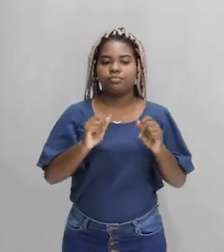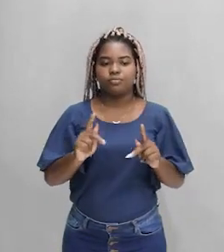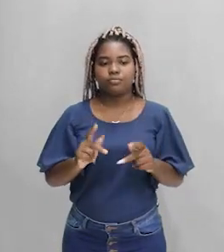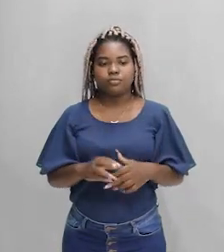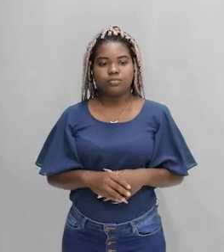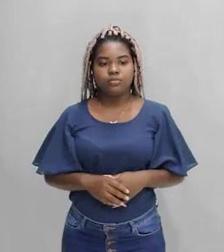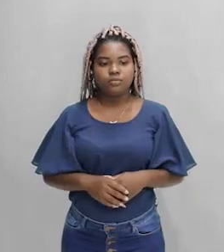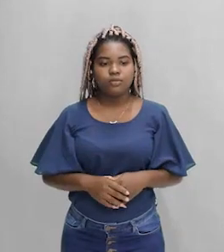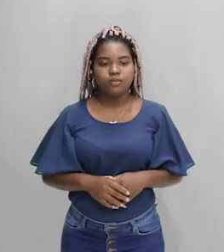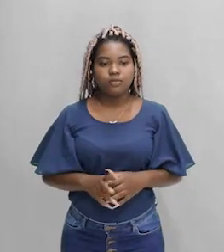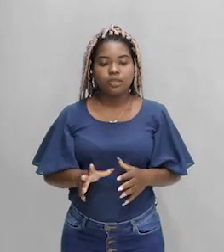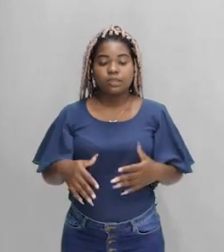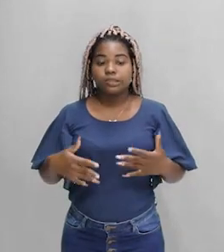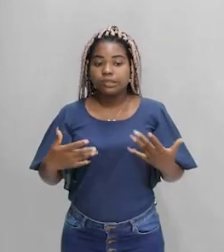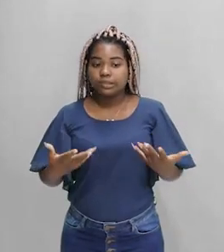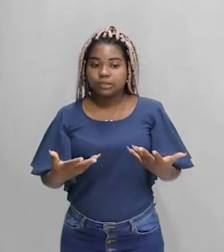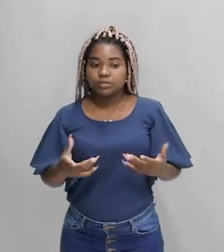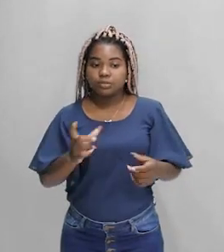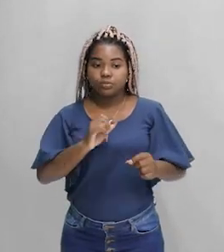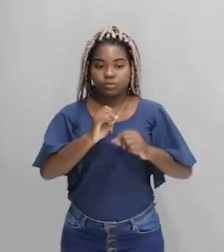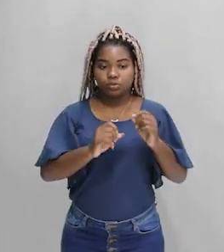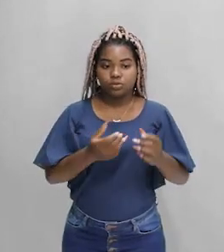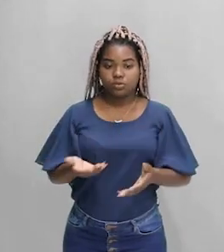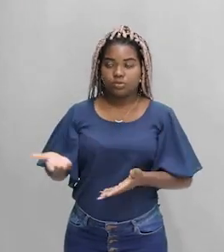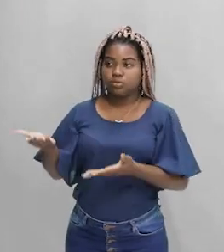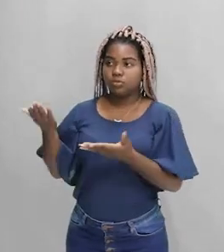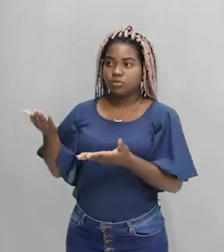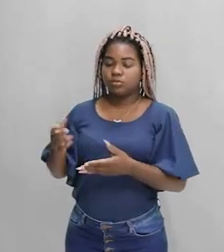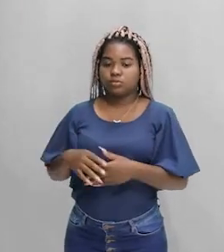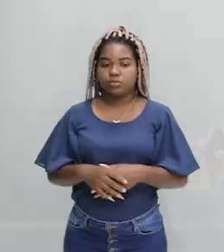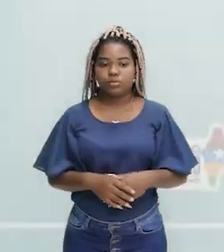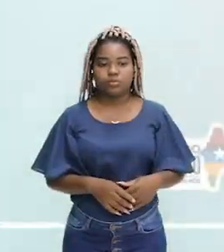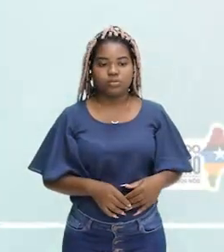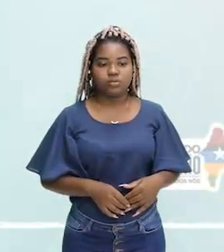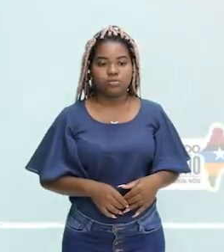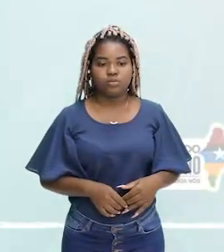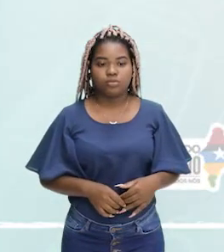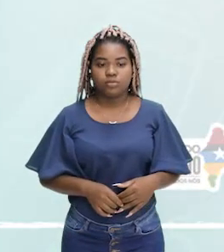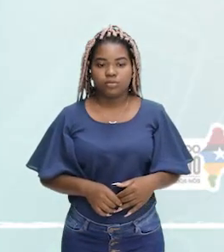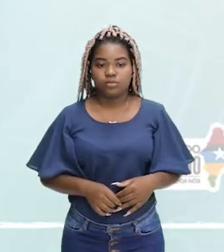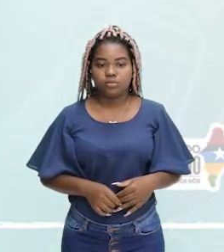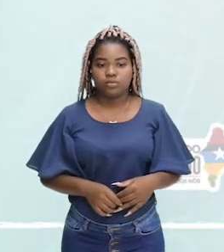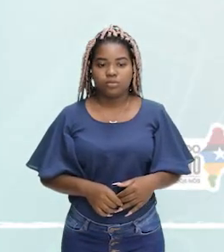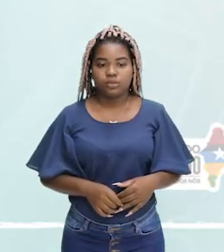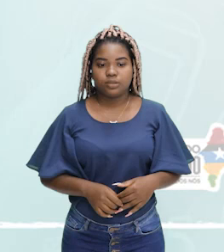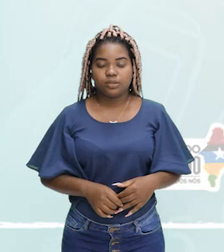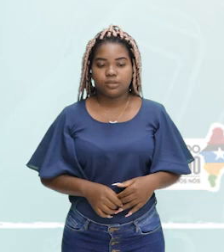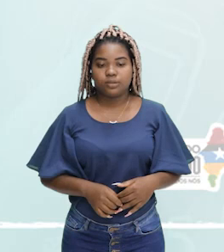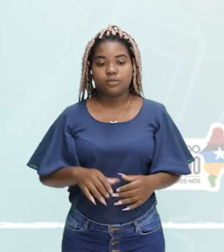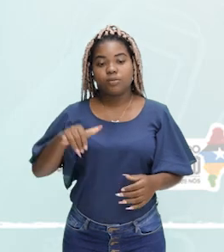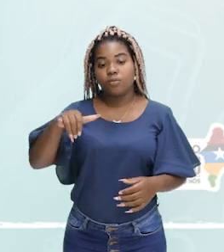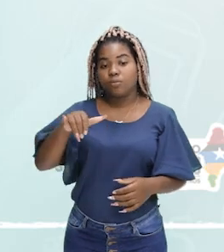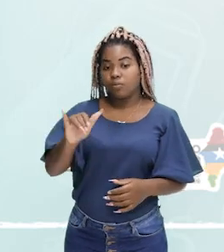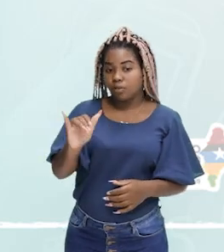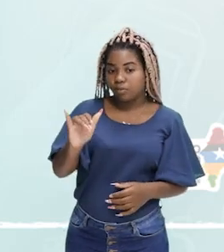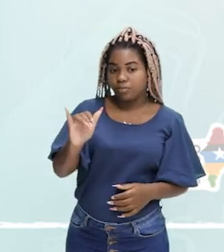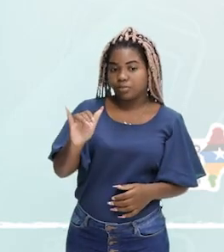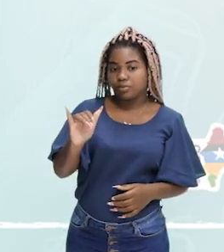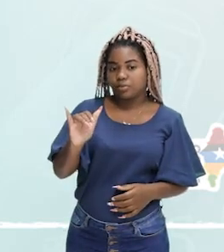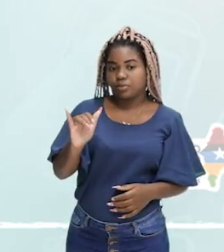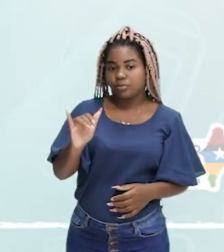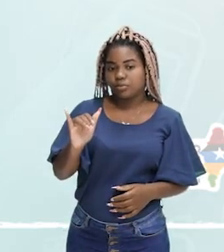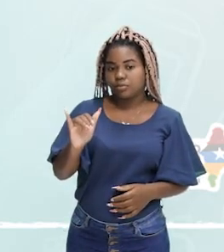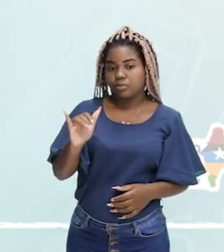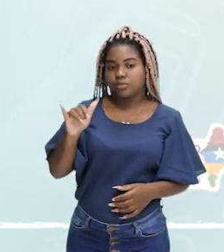tá? Então, passemos para a solução. Olha só. Inicialmente, aquele expoente lá, eu vou chamar de y, tá?